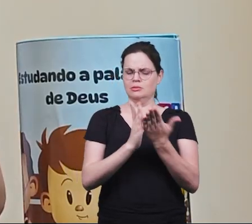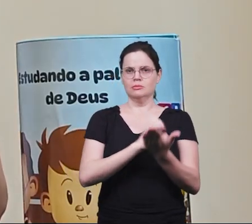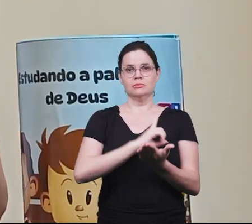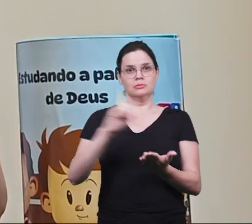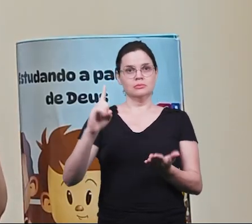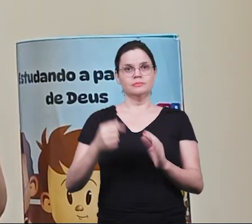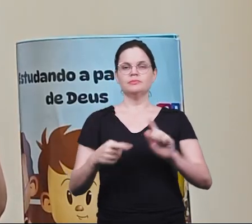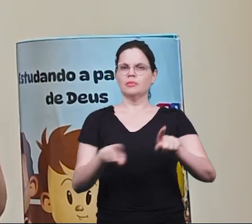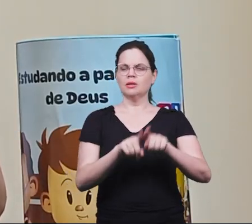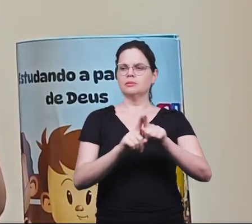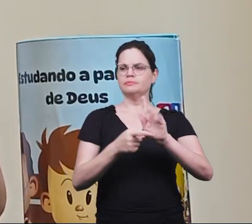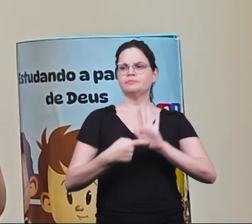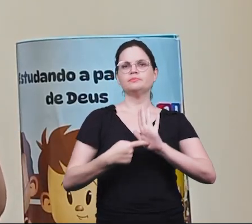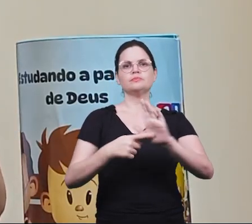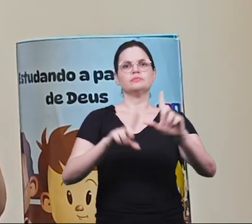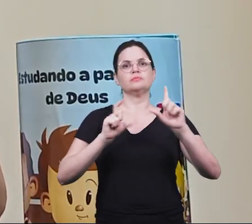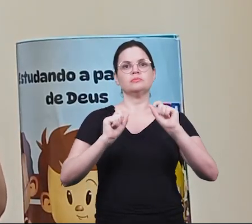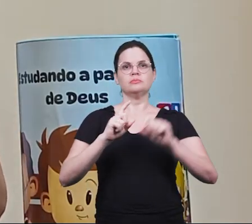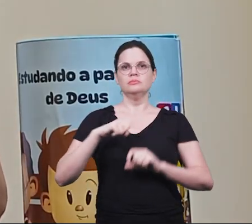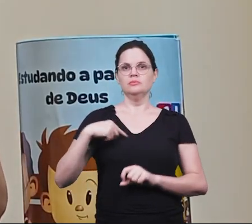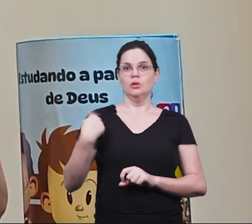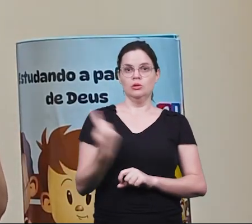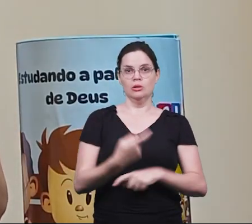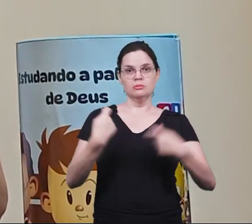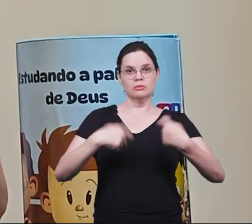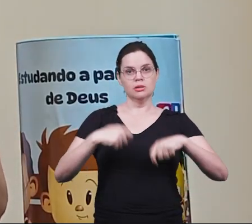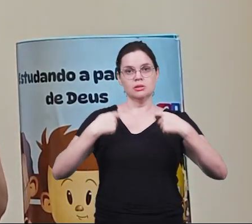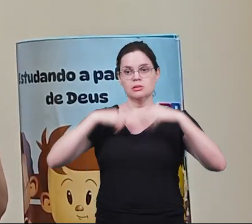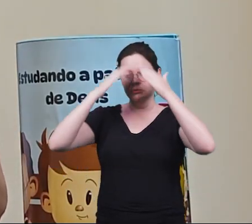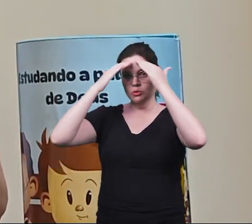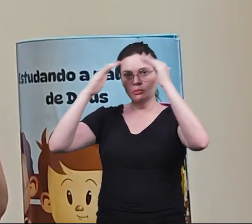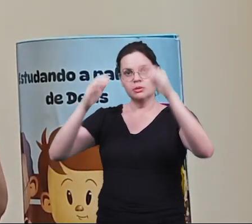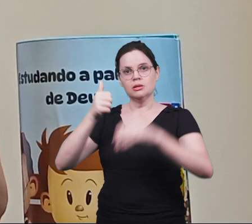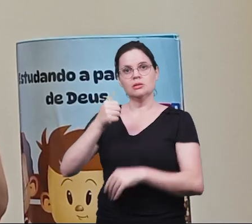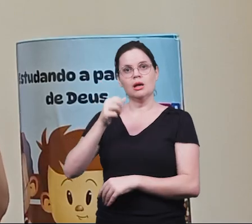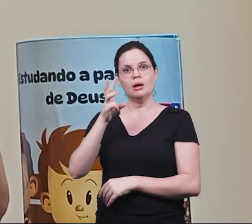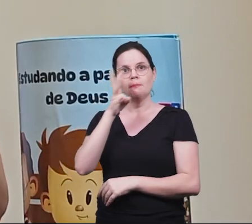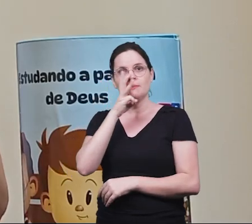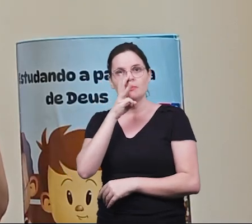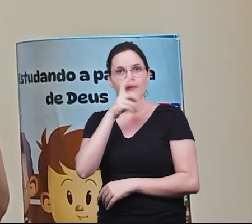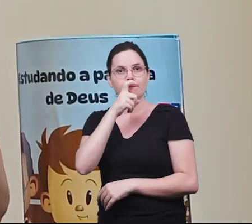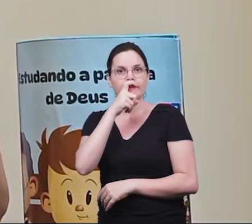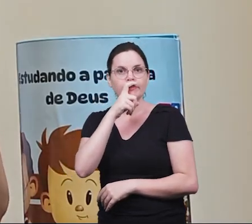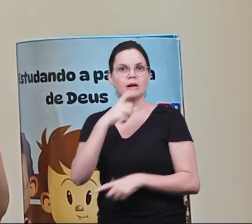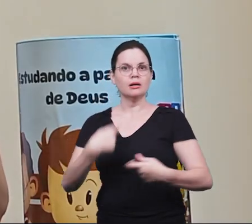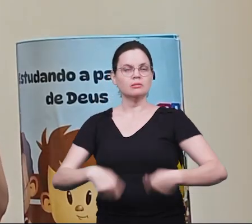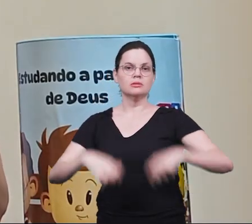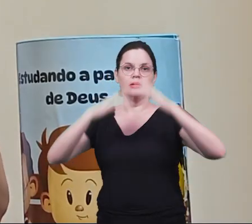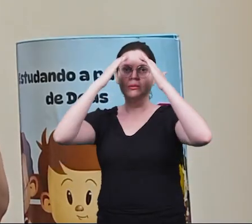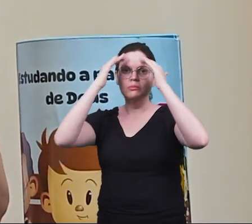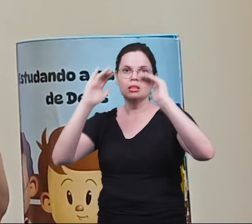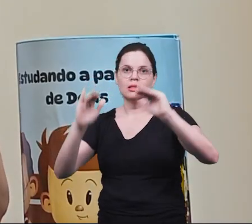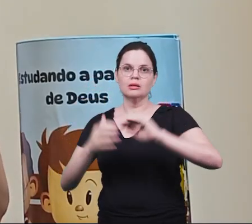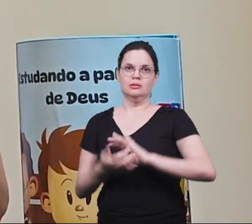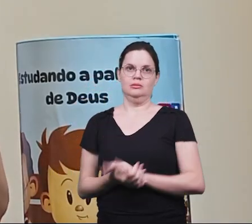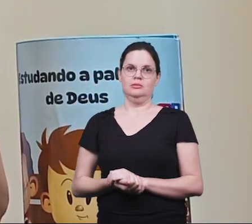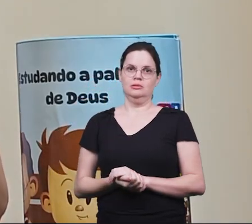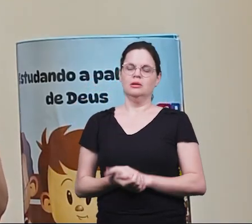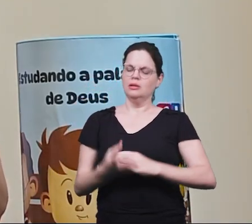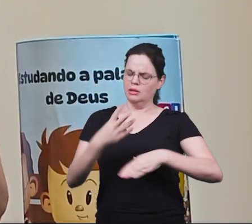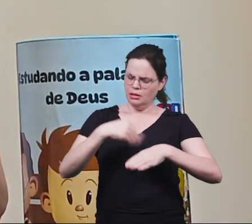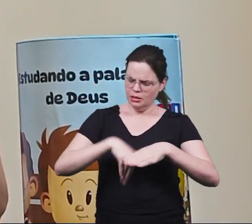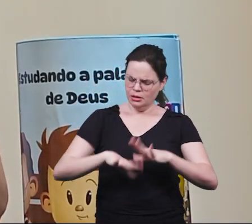vidas. Nela está escrito também que nós devemos obedecer o pai e a mãe. Isso está na palavra